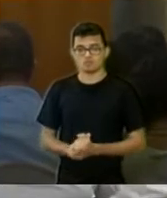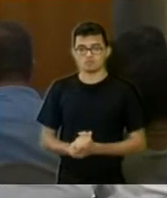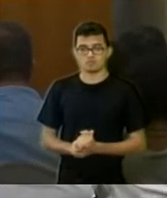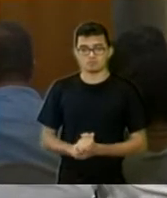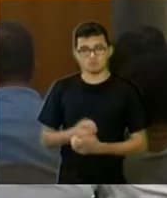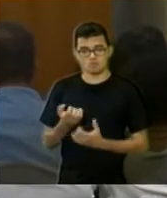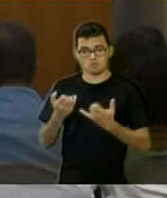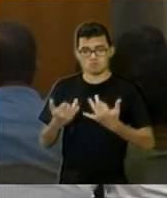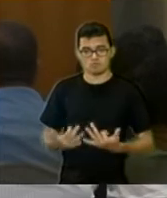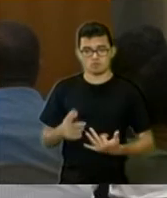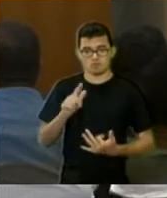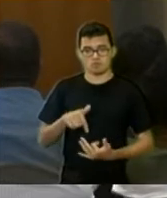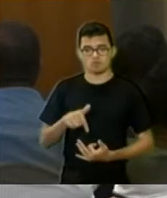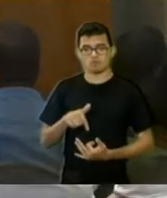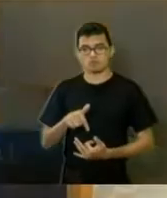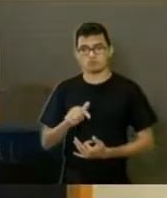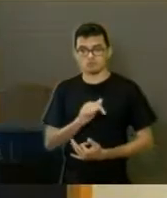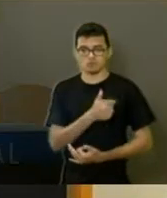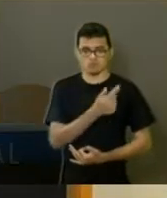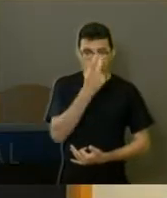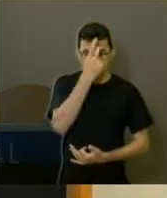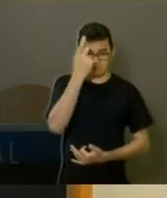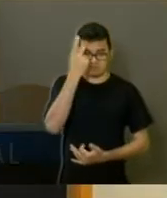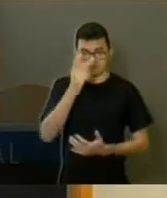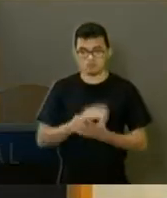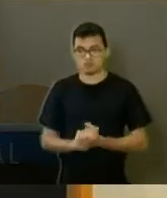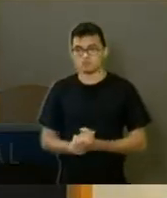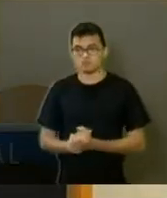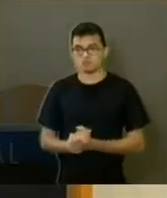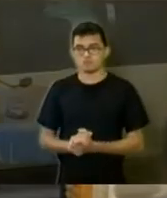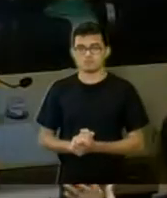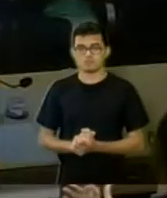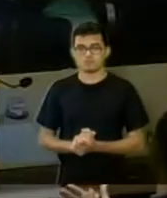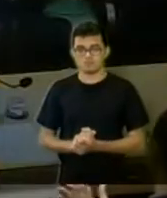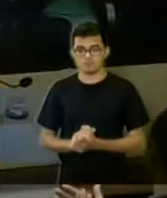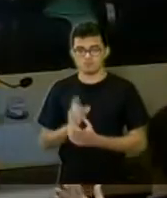doutor Zaniolo. Muito obrigado e que Deus abençoe a todos.